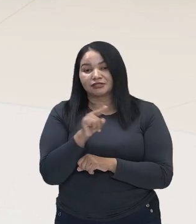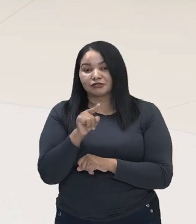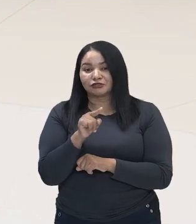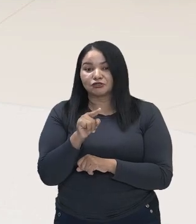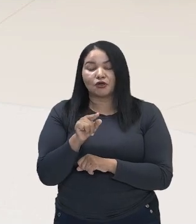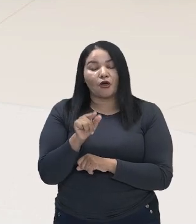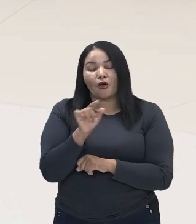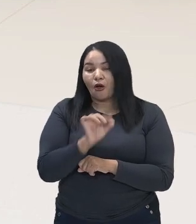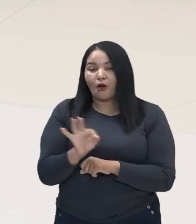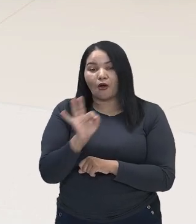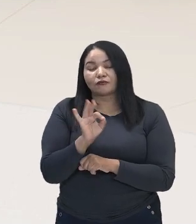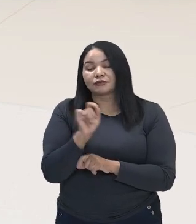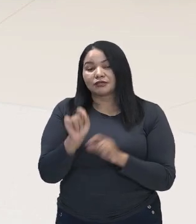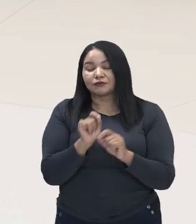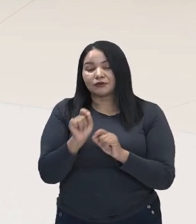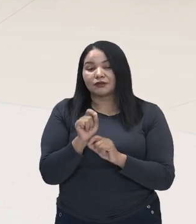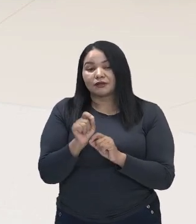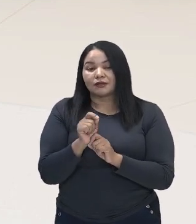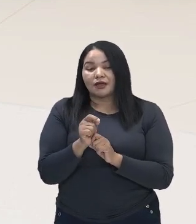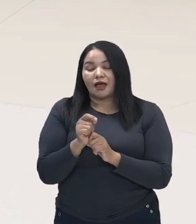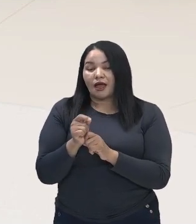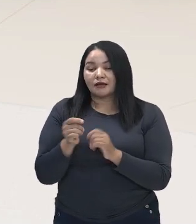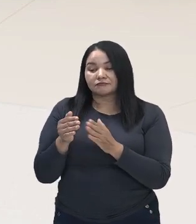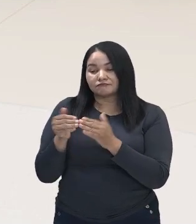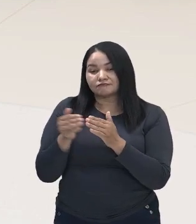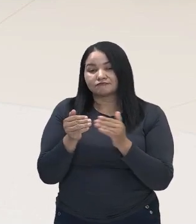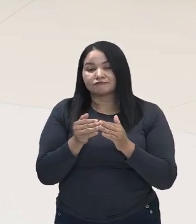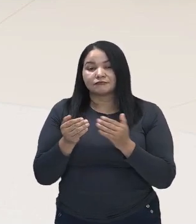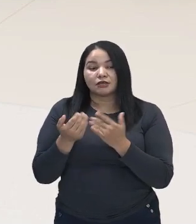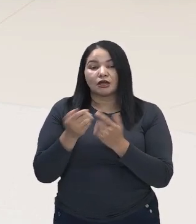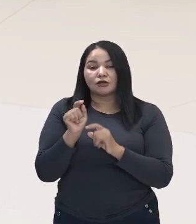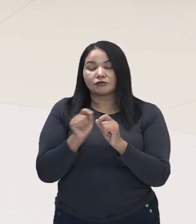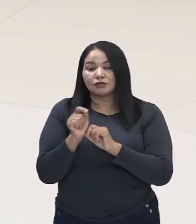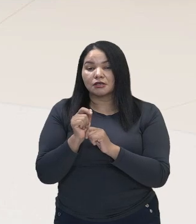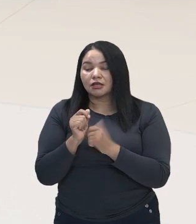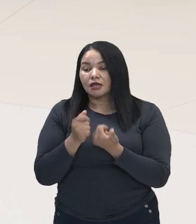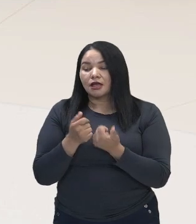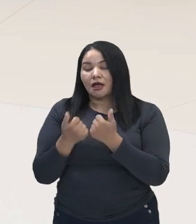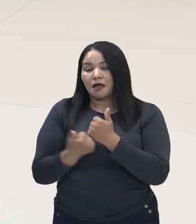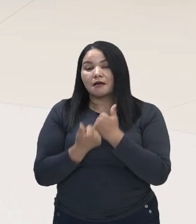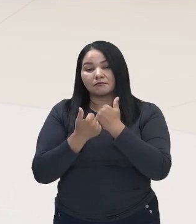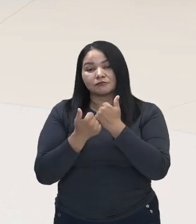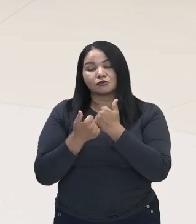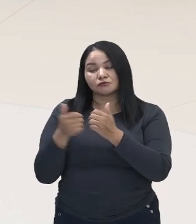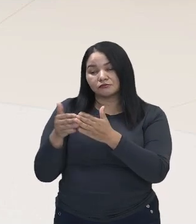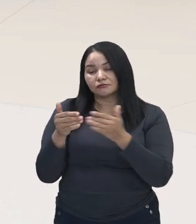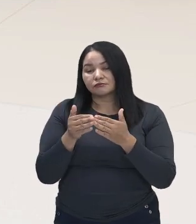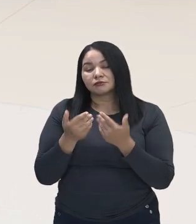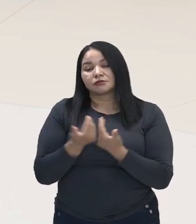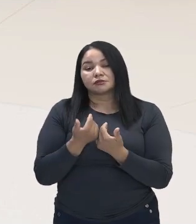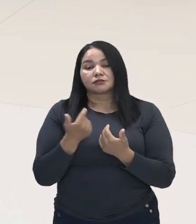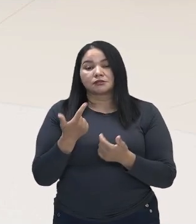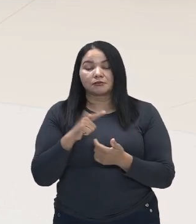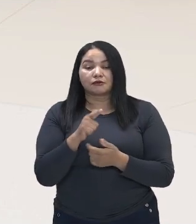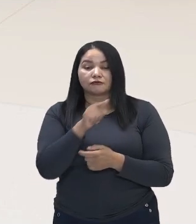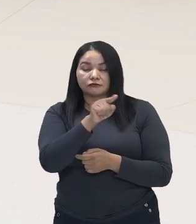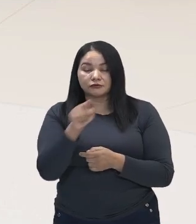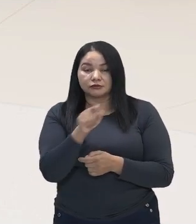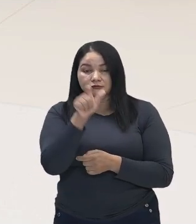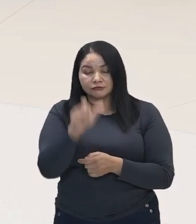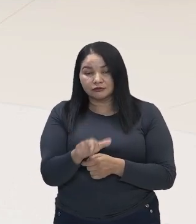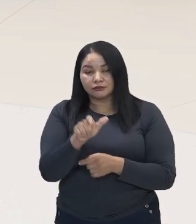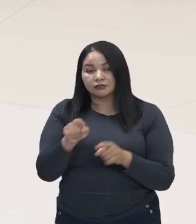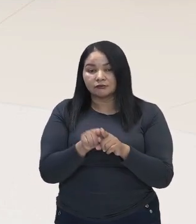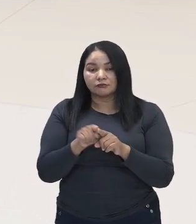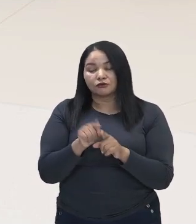mais suporte para cobrar das autoridades, né? Isso, aquilo que você acha que é melhor para você, enquanto indivíduo, e também para todos